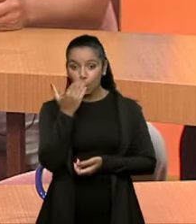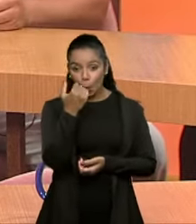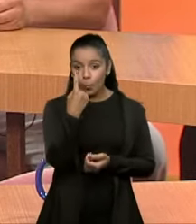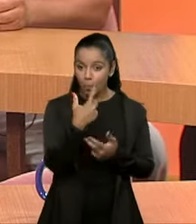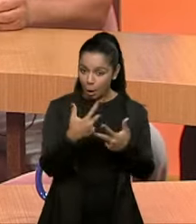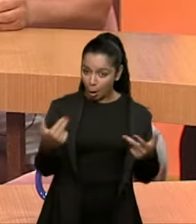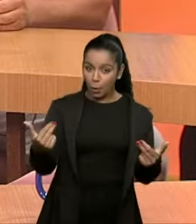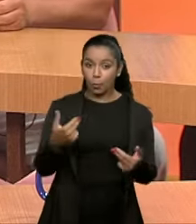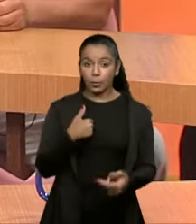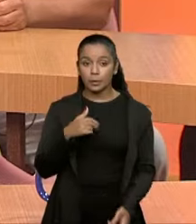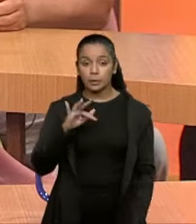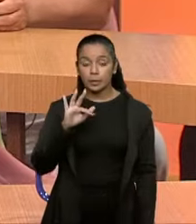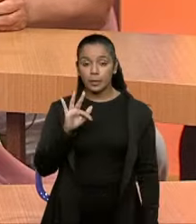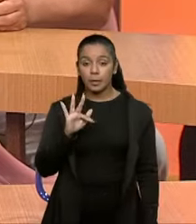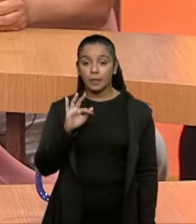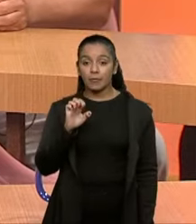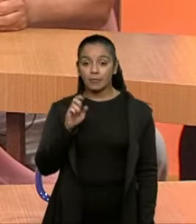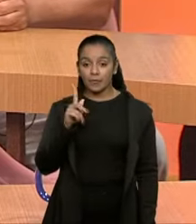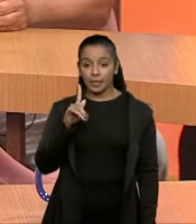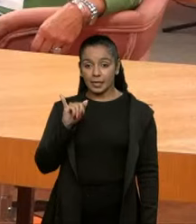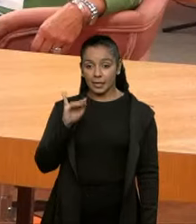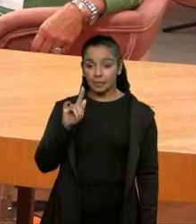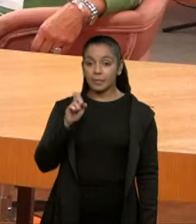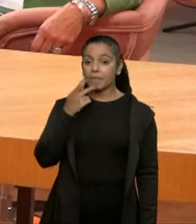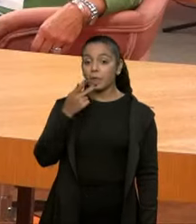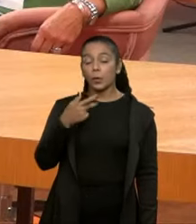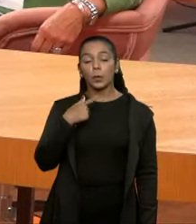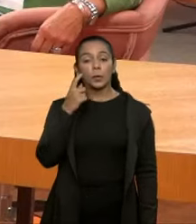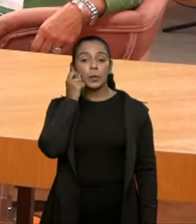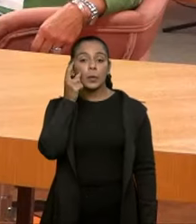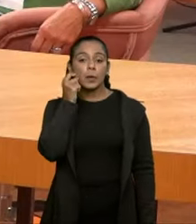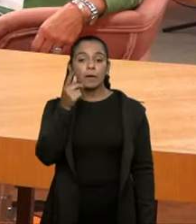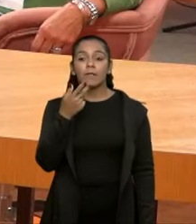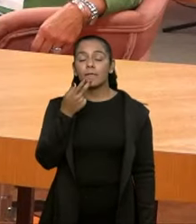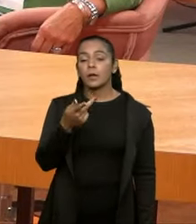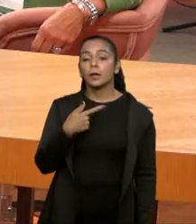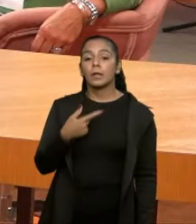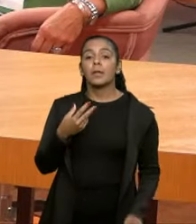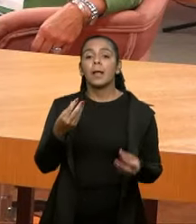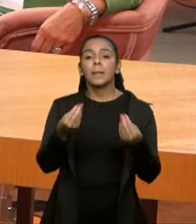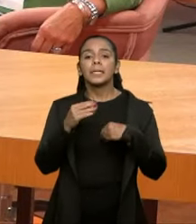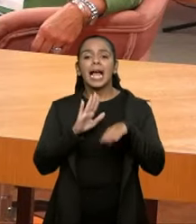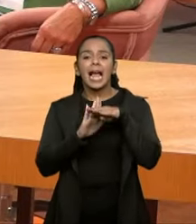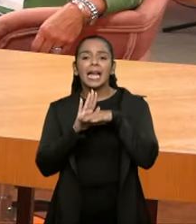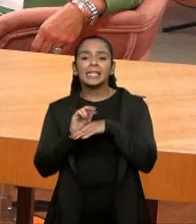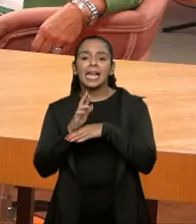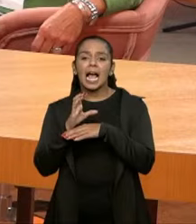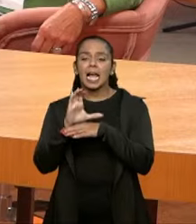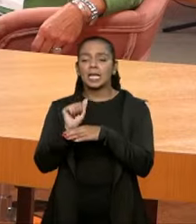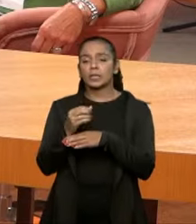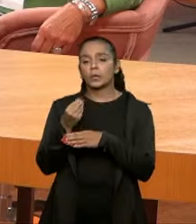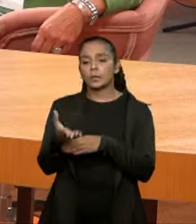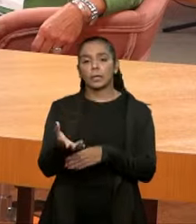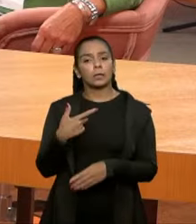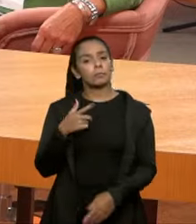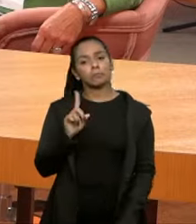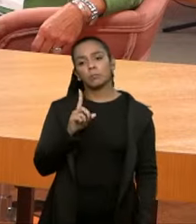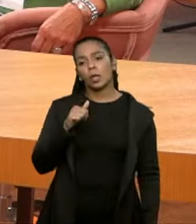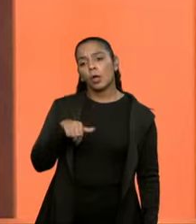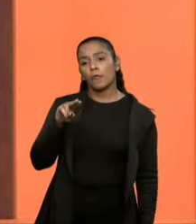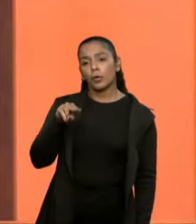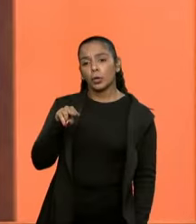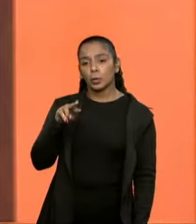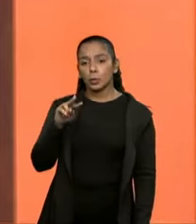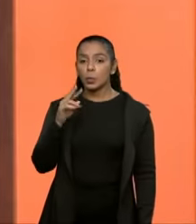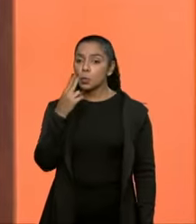humanos. A Felipe que veio aqui. A Felipe Gato virou pra mim e falou assim: ah, não, amiga. Eu falei, me dá a receita da ração que você dá pros bichos? Ah, não, eu levei na